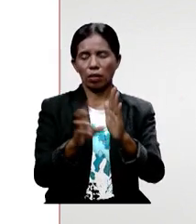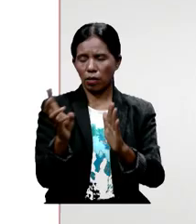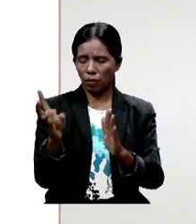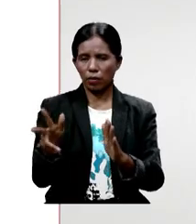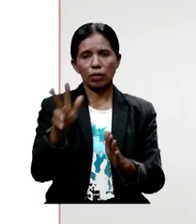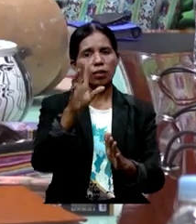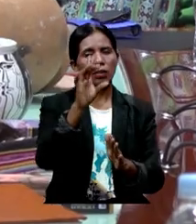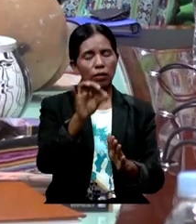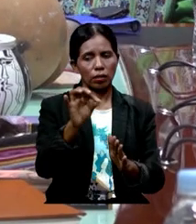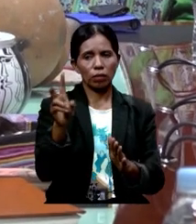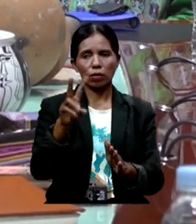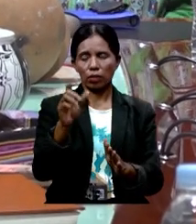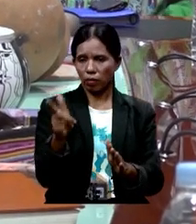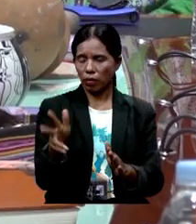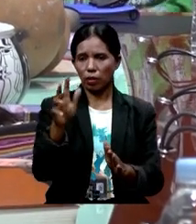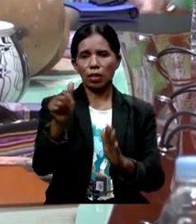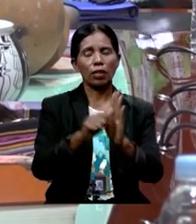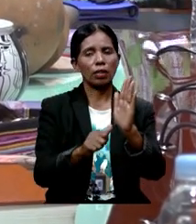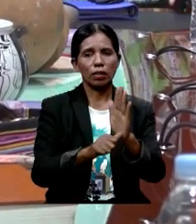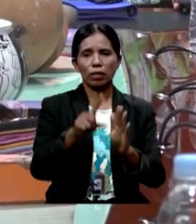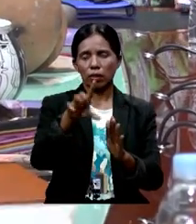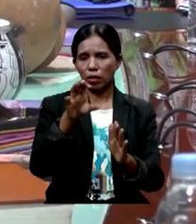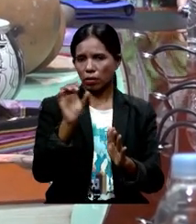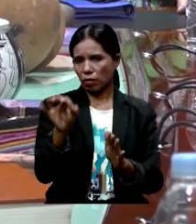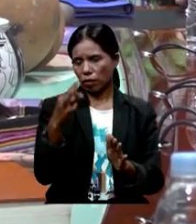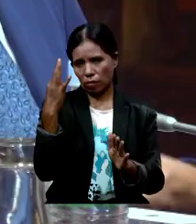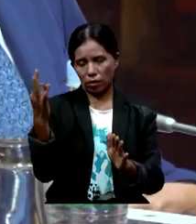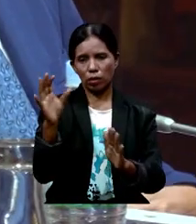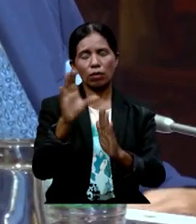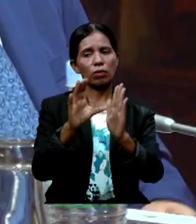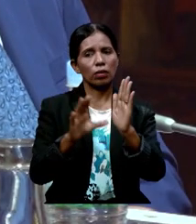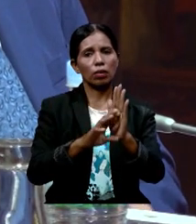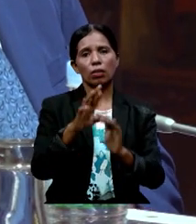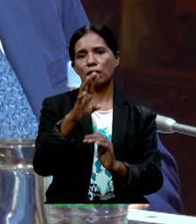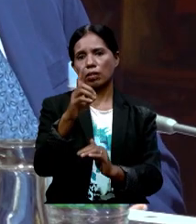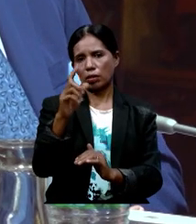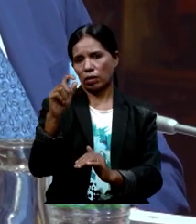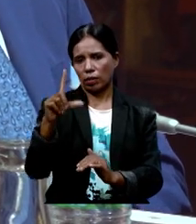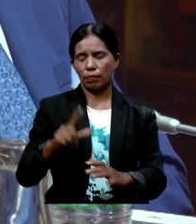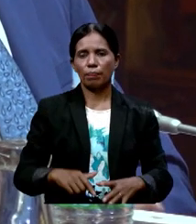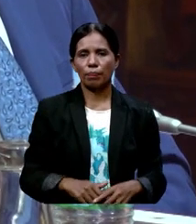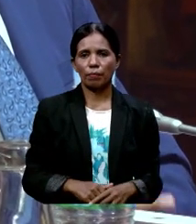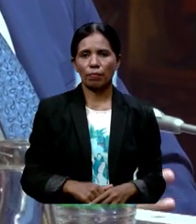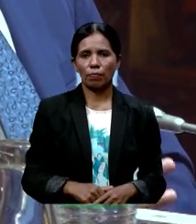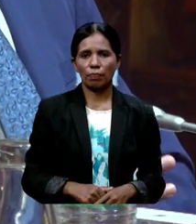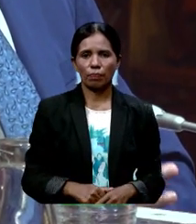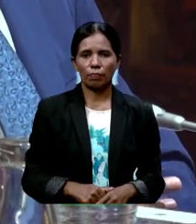lima a linha i no artigo atusida san resensia constituição RDTL Joanico Vicente Adérito Ximenes, ZMN.